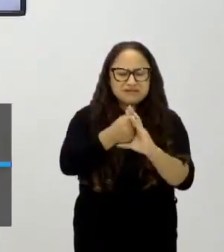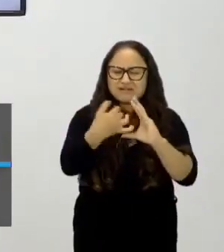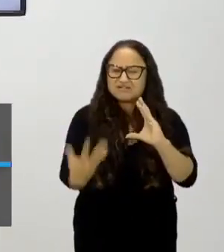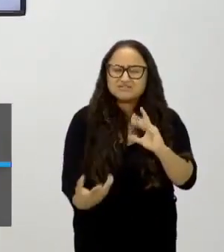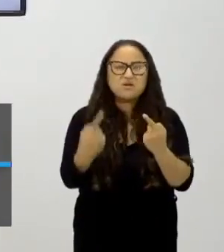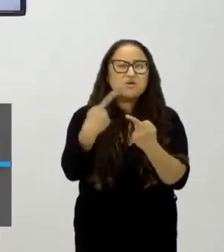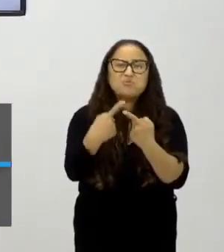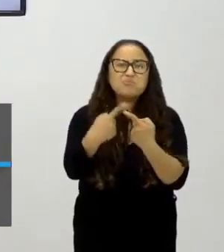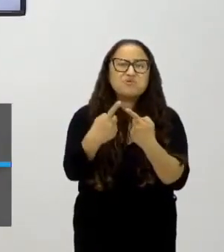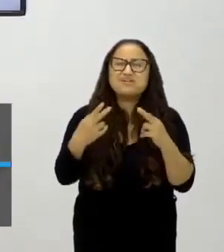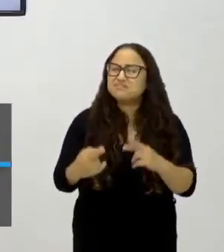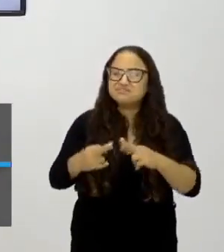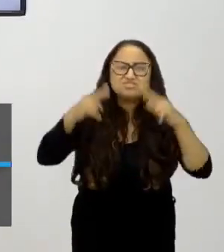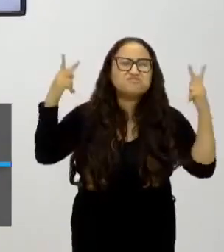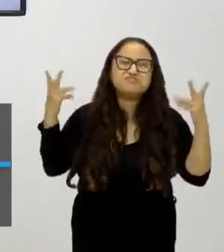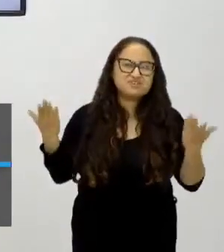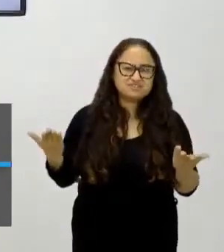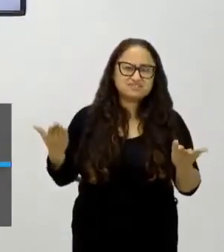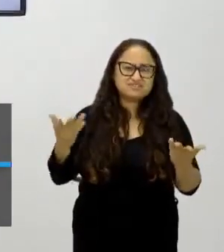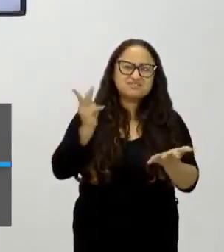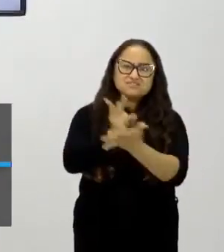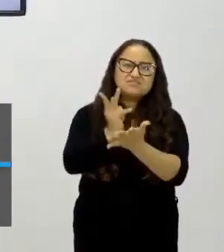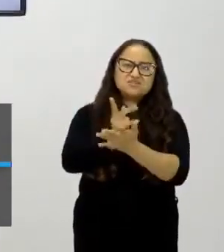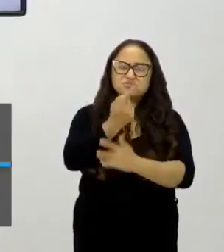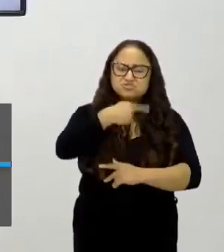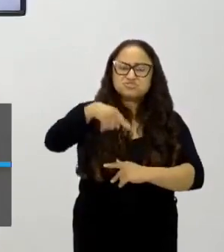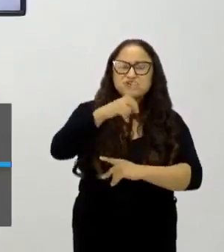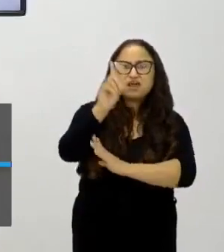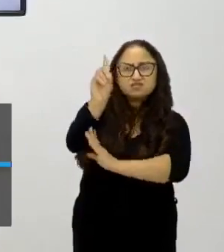por que toda essa diferença quando a gente fala,